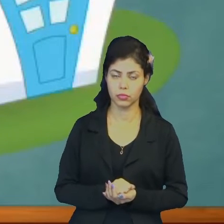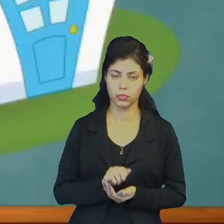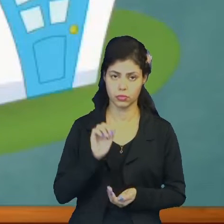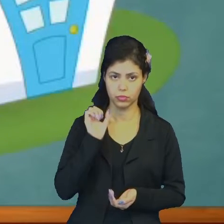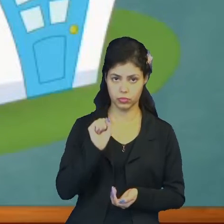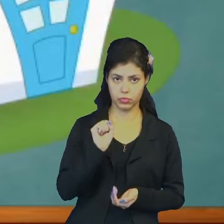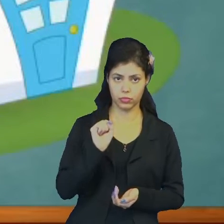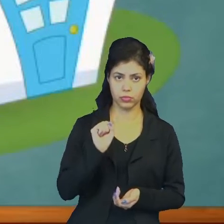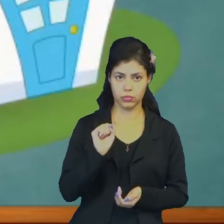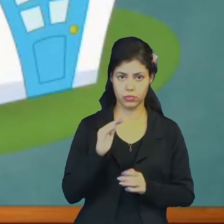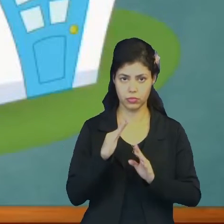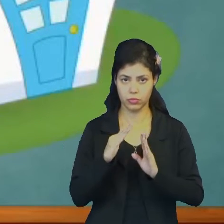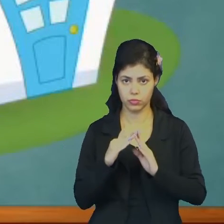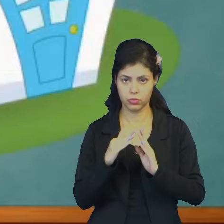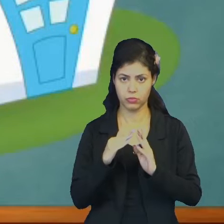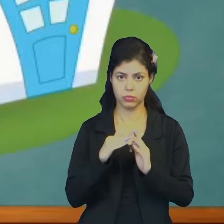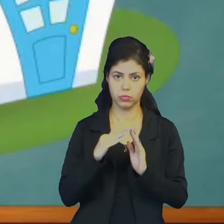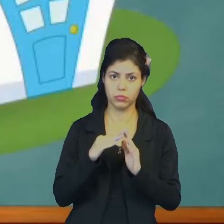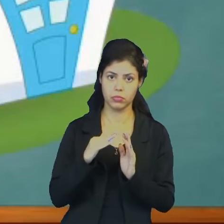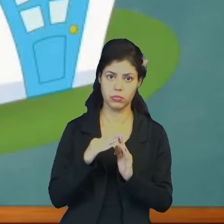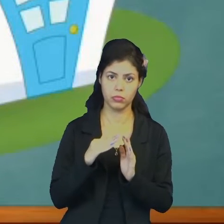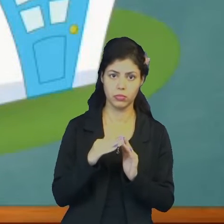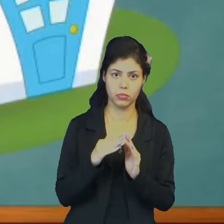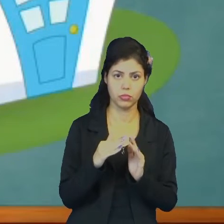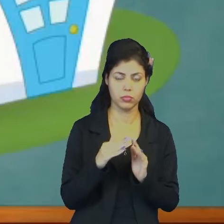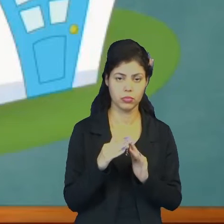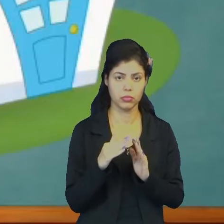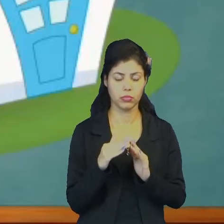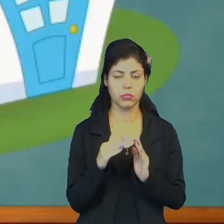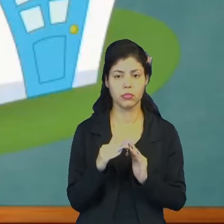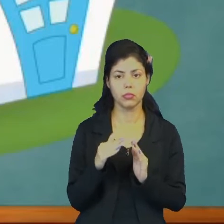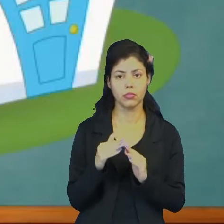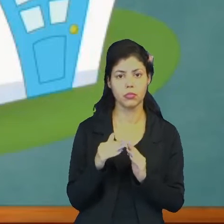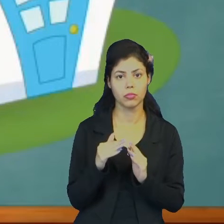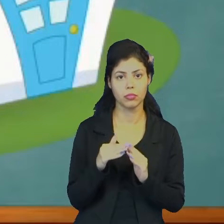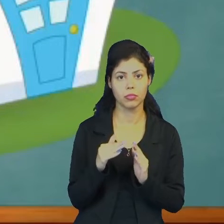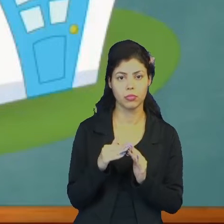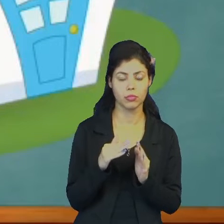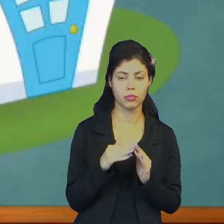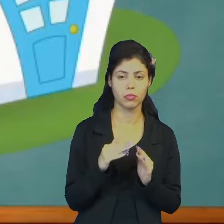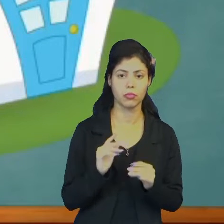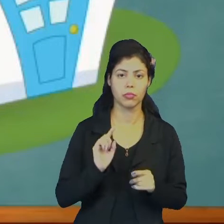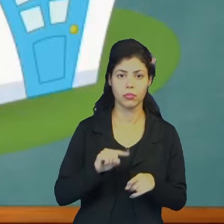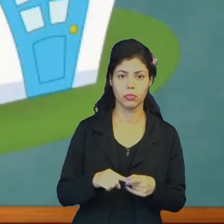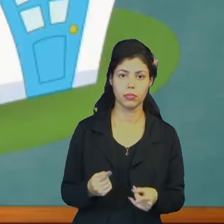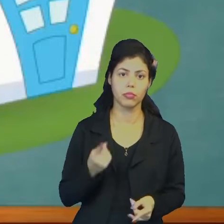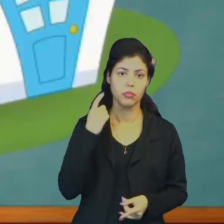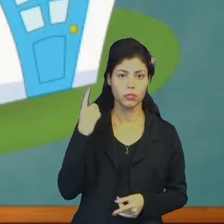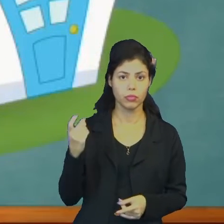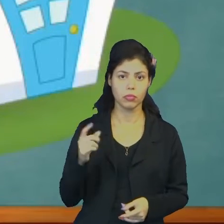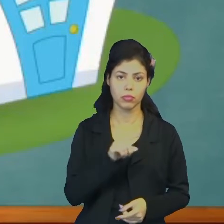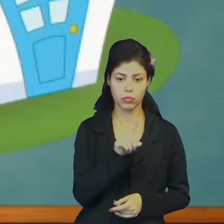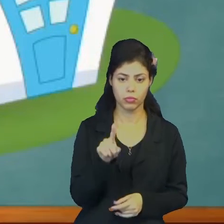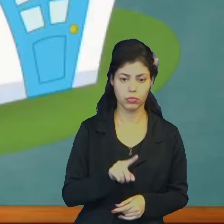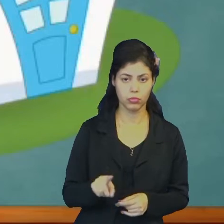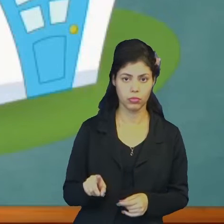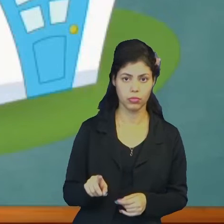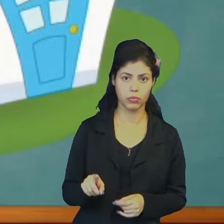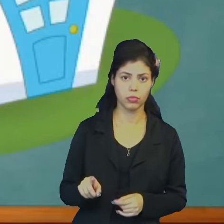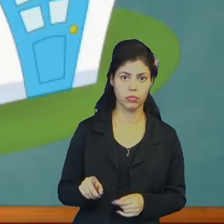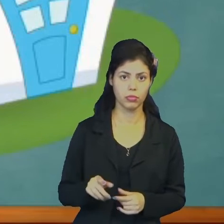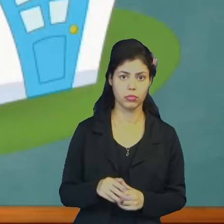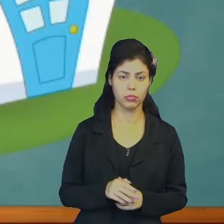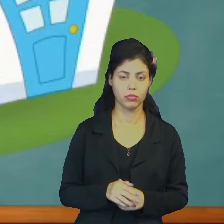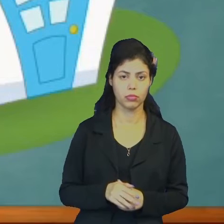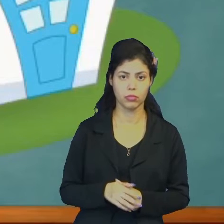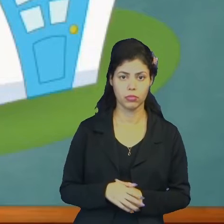Casa. Eu também tenho uma vogal antes e uma vogal depois. Porém, o som é de Z.